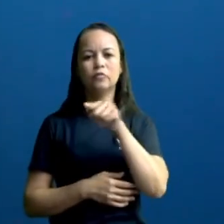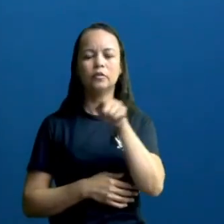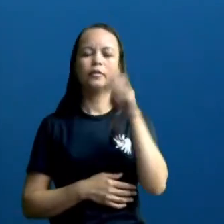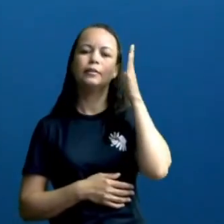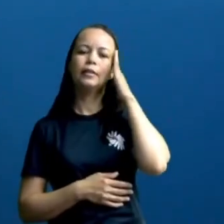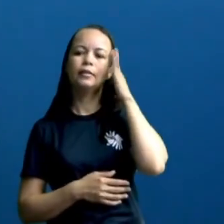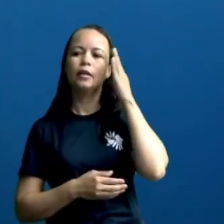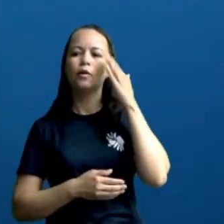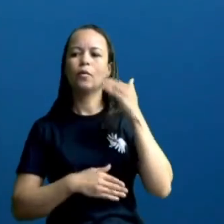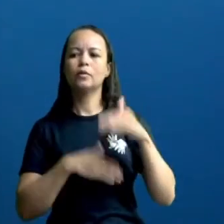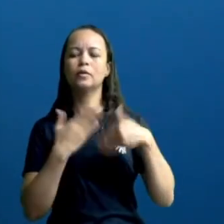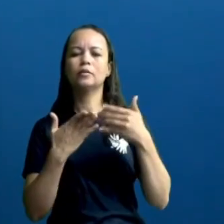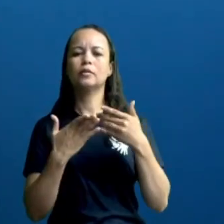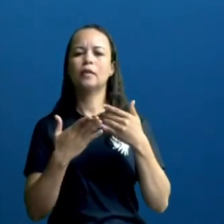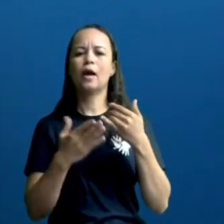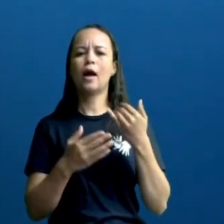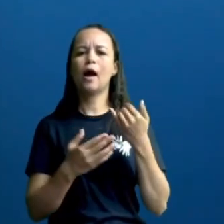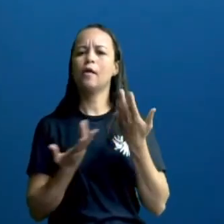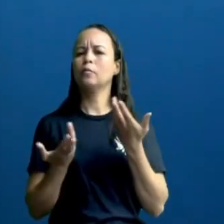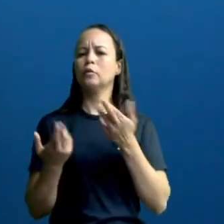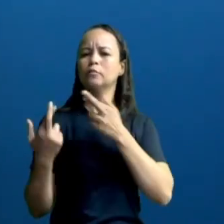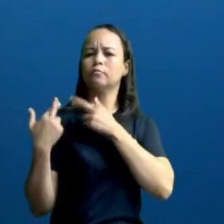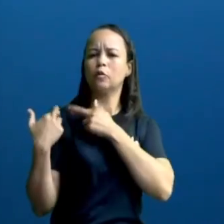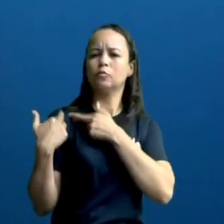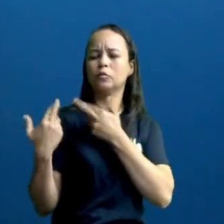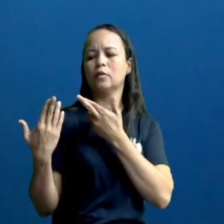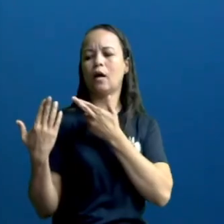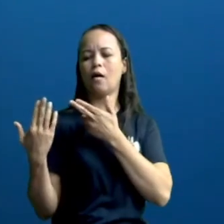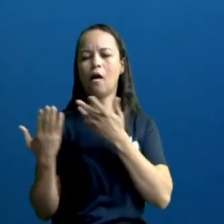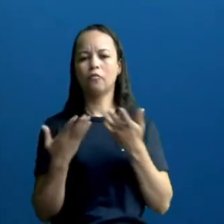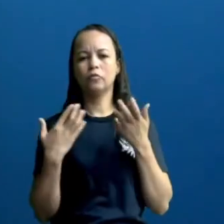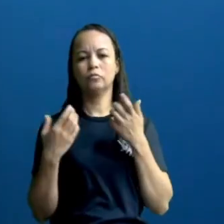as principais funções ou as principais